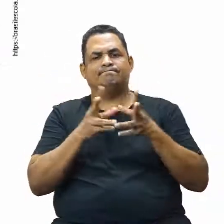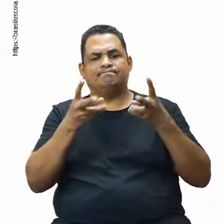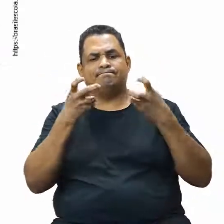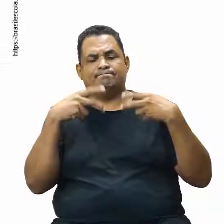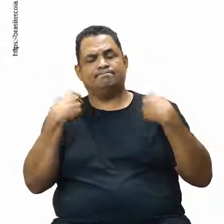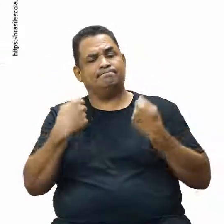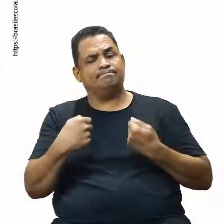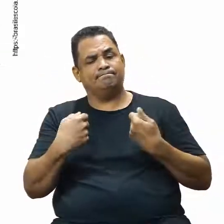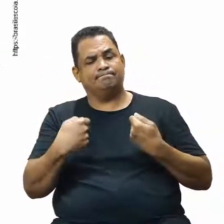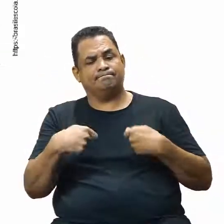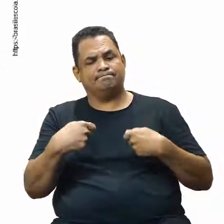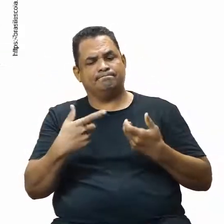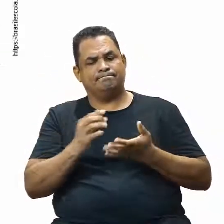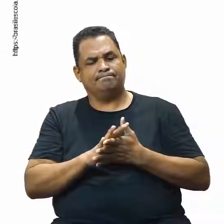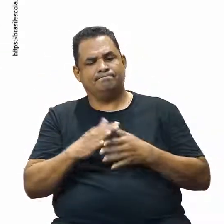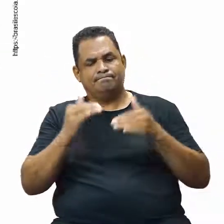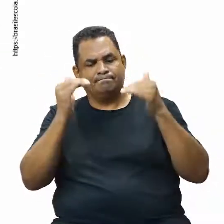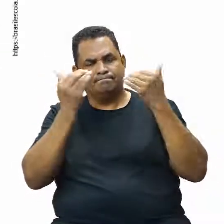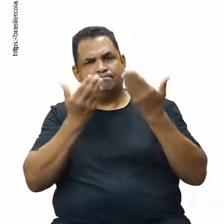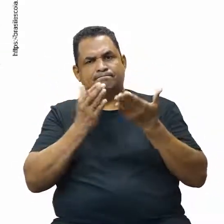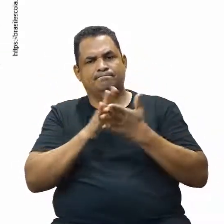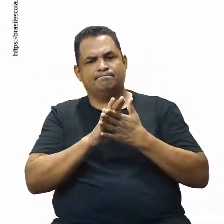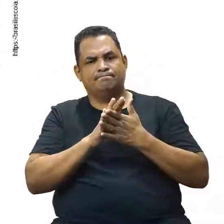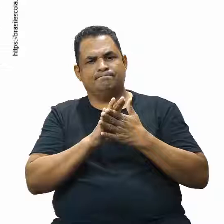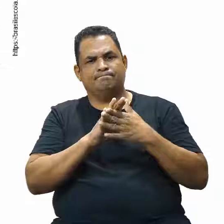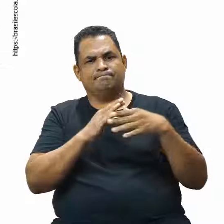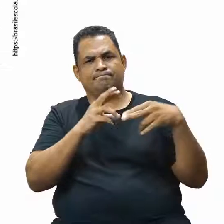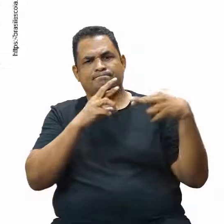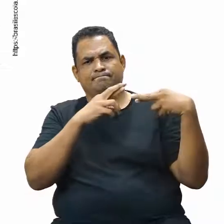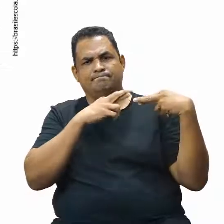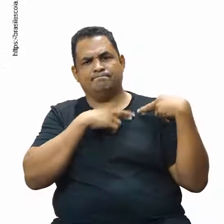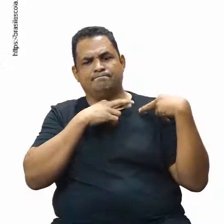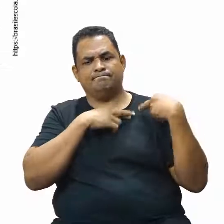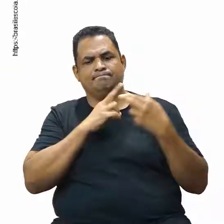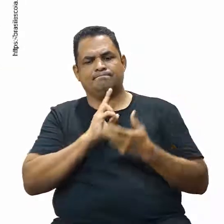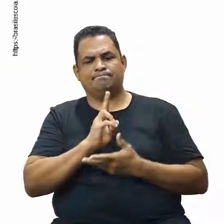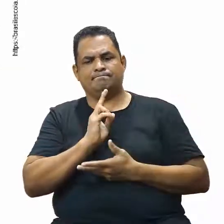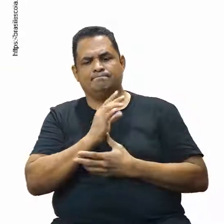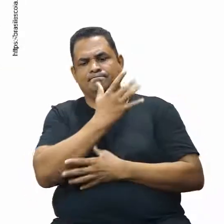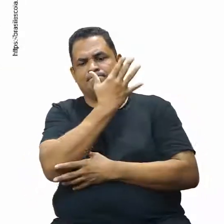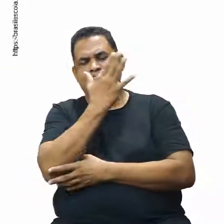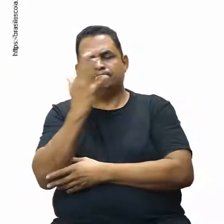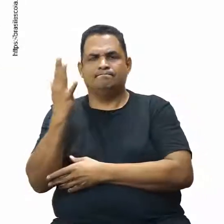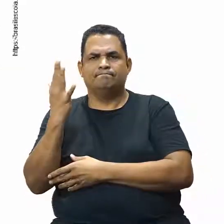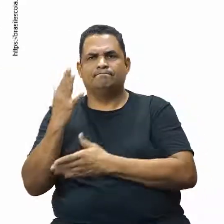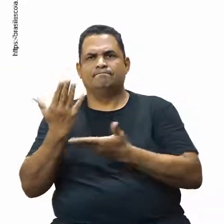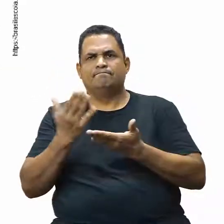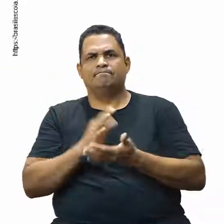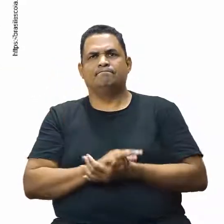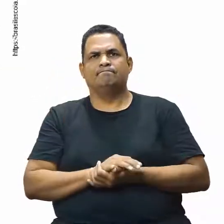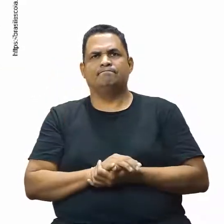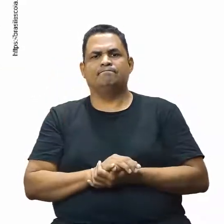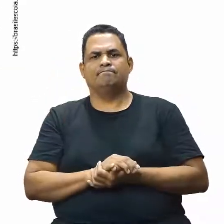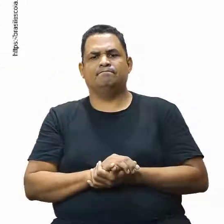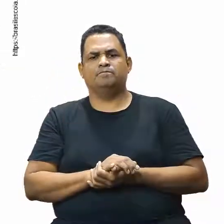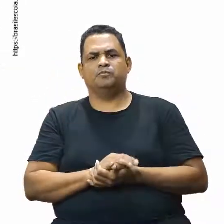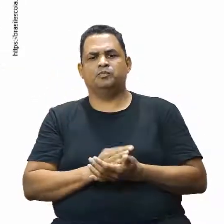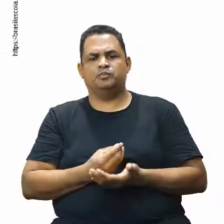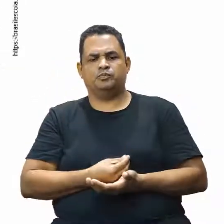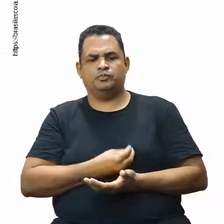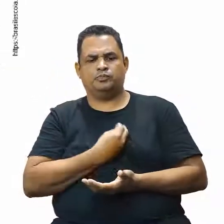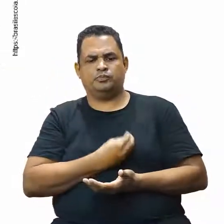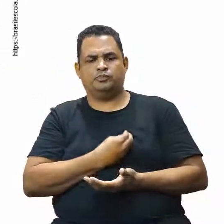elas têm atividade e responsabilidade de manutenção da floresta, da